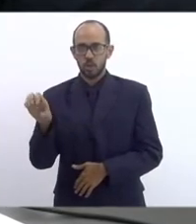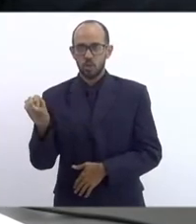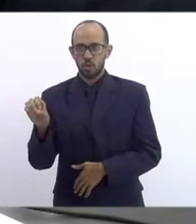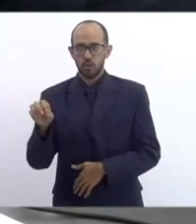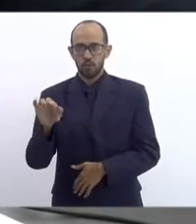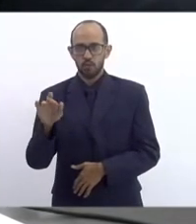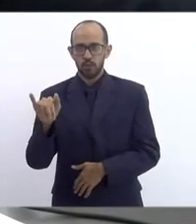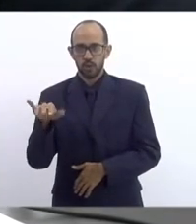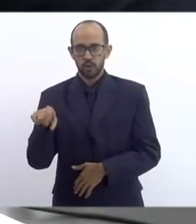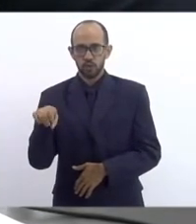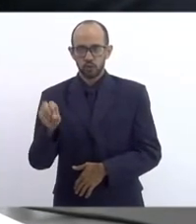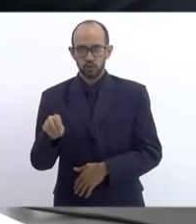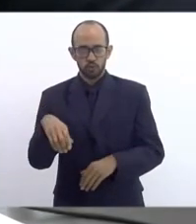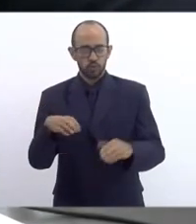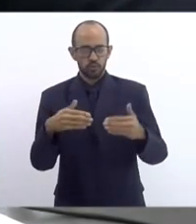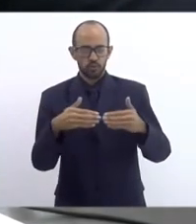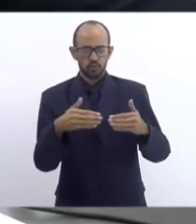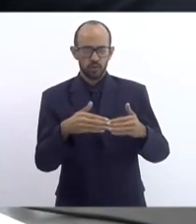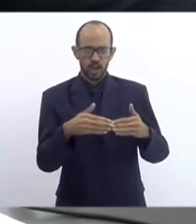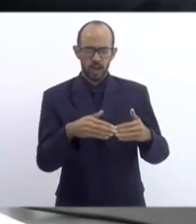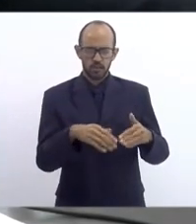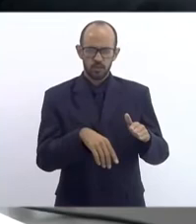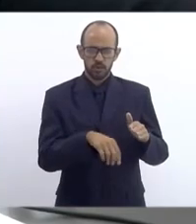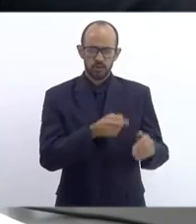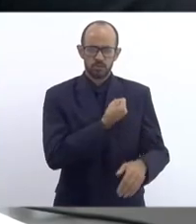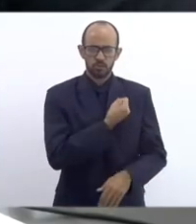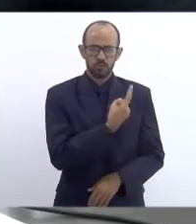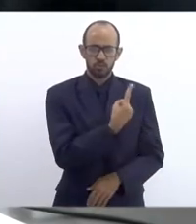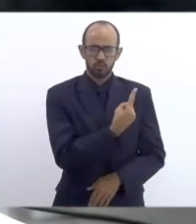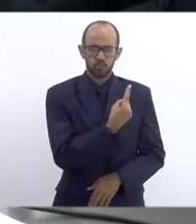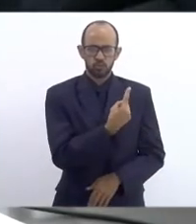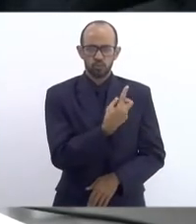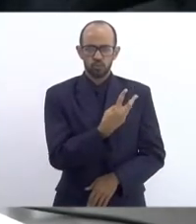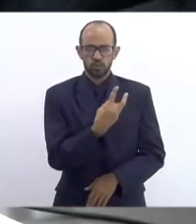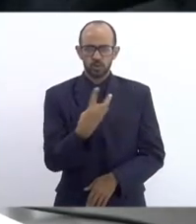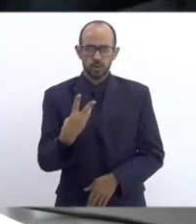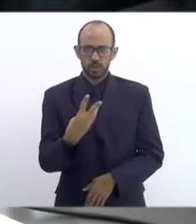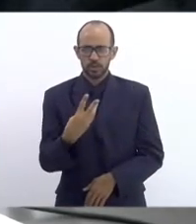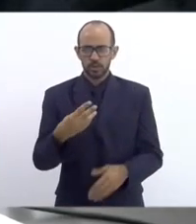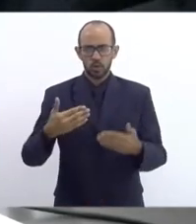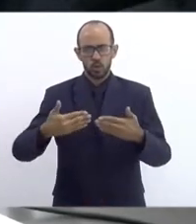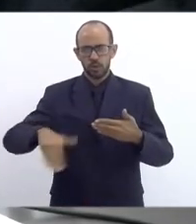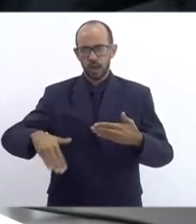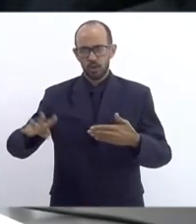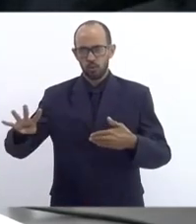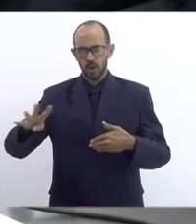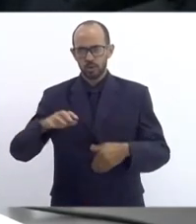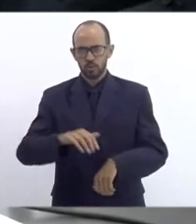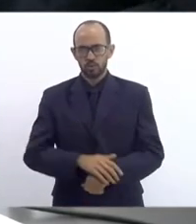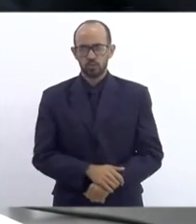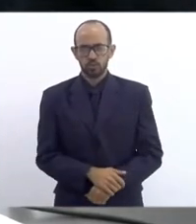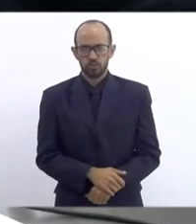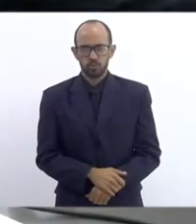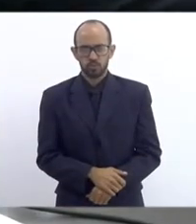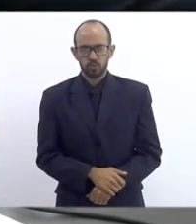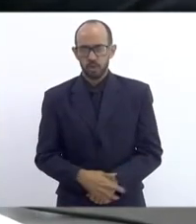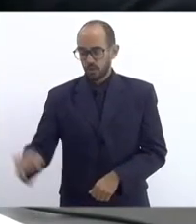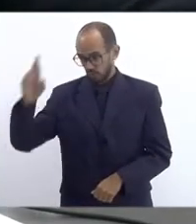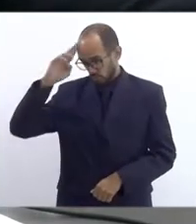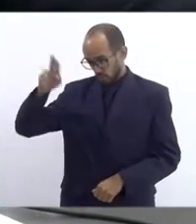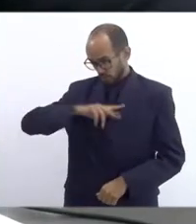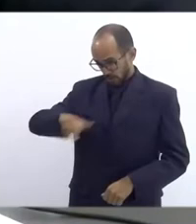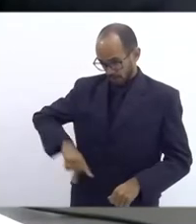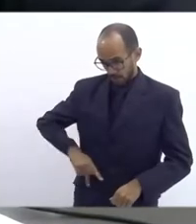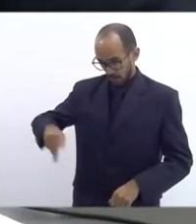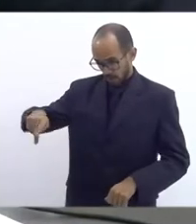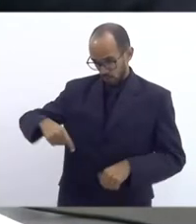parecer favorável às emendas 1, 2 e 3, contrária à emenda 4. Para me retirar? Senhor presidente, o autor